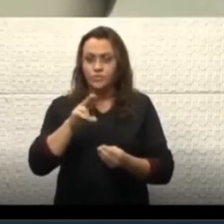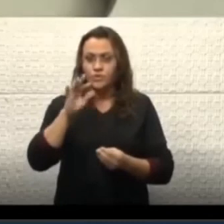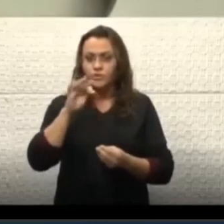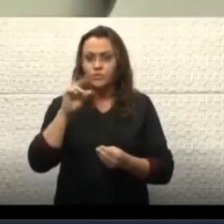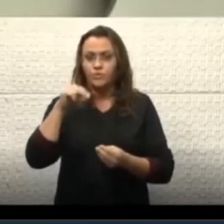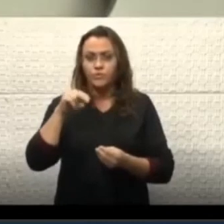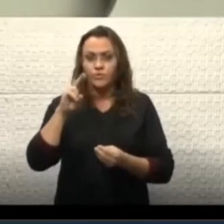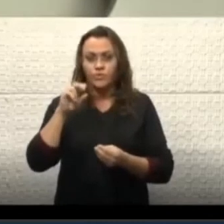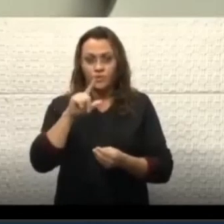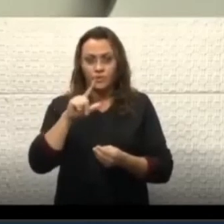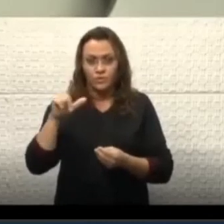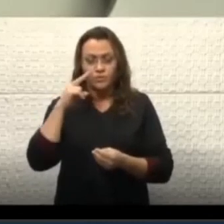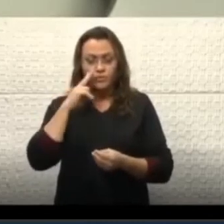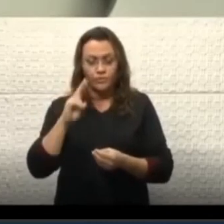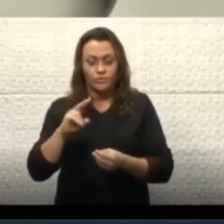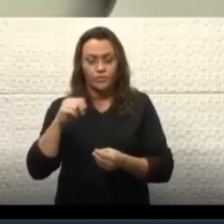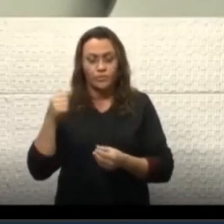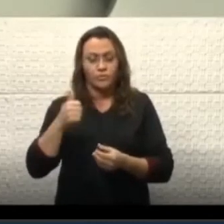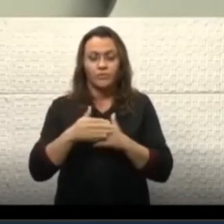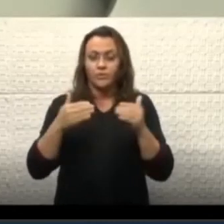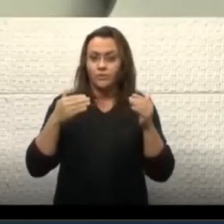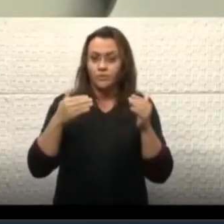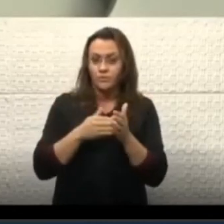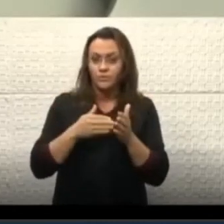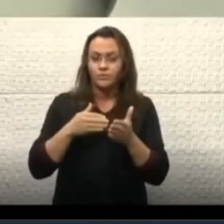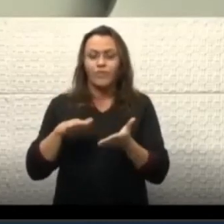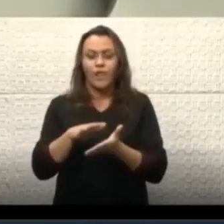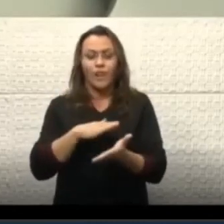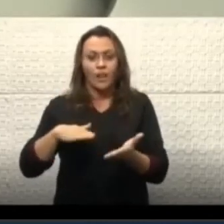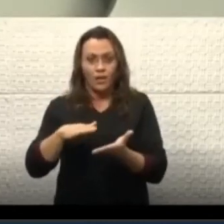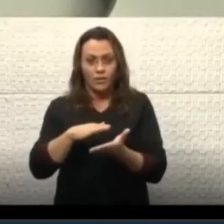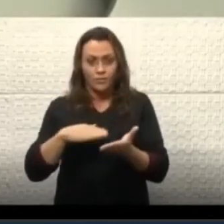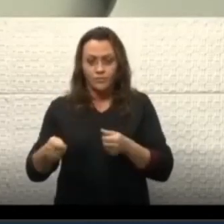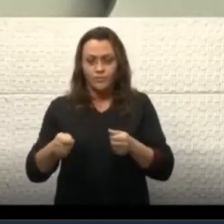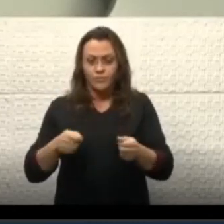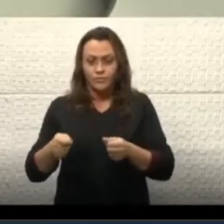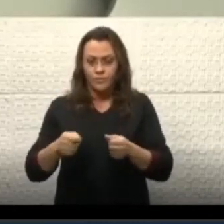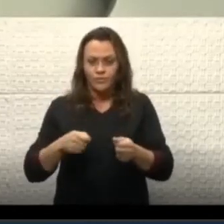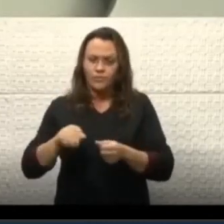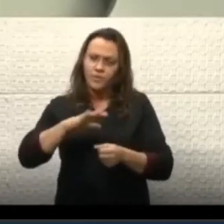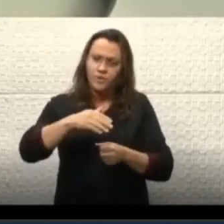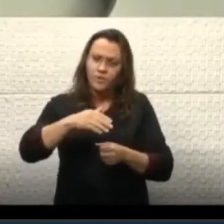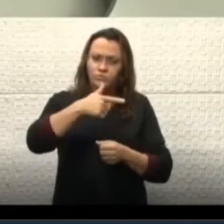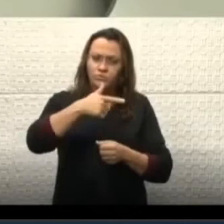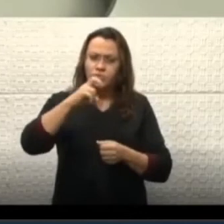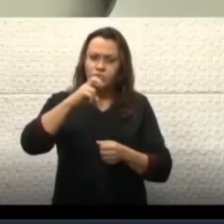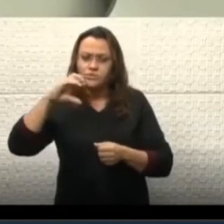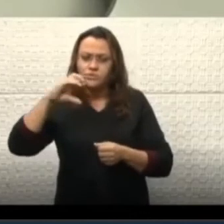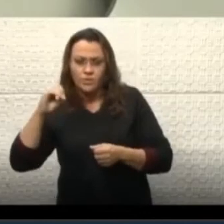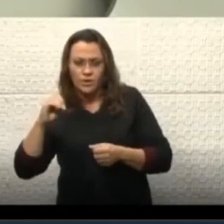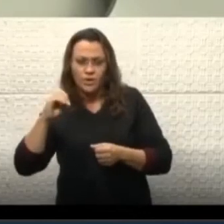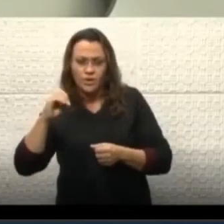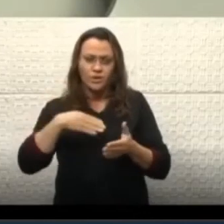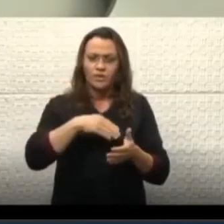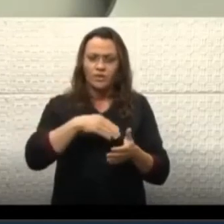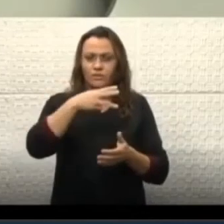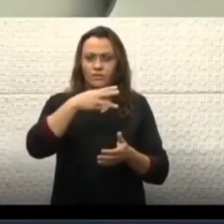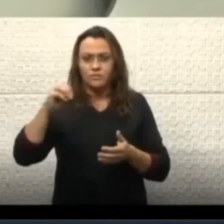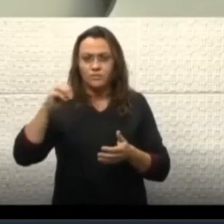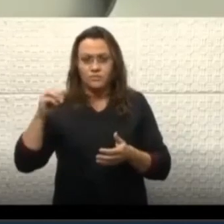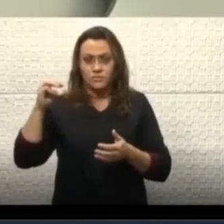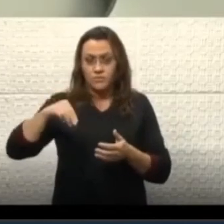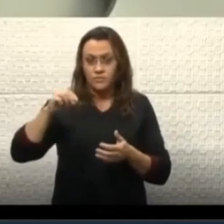de Buckner. Então, lava bem a peneira, utiliza aí em torno de uns 250 a 300 ml de